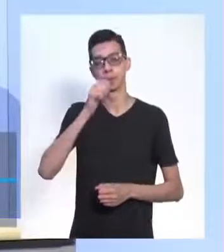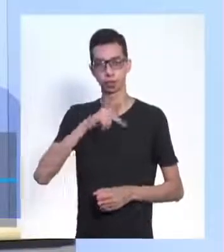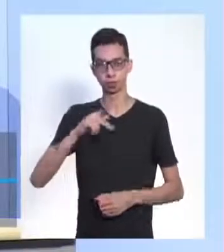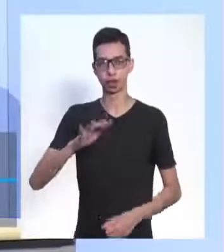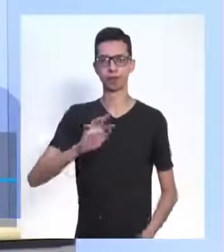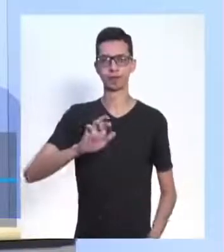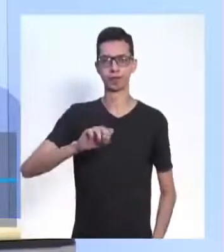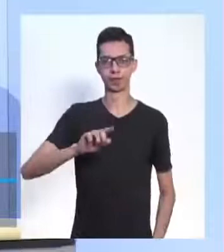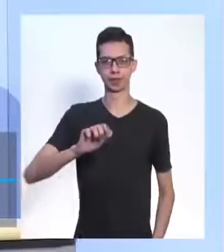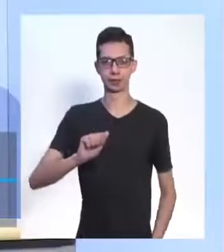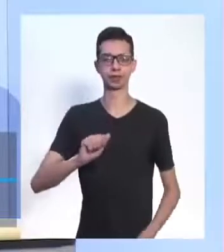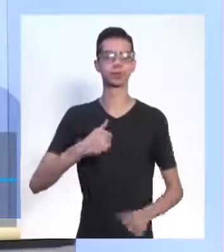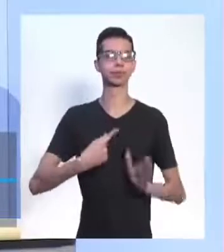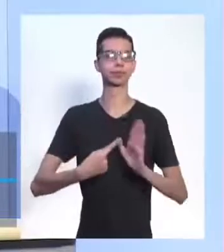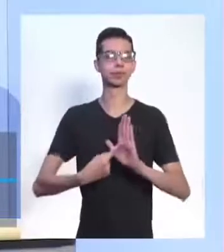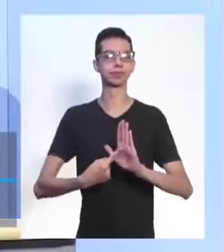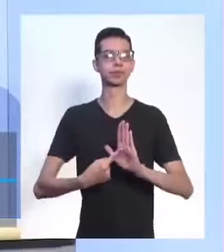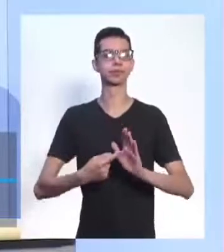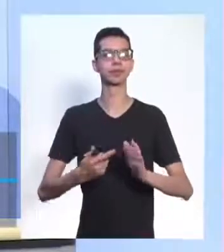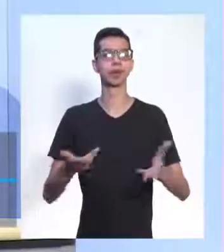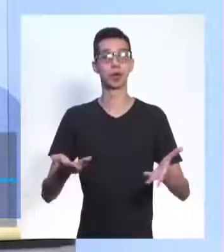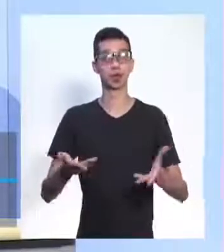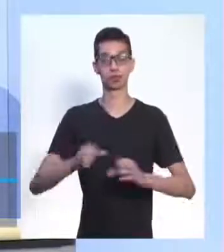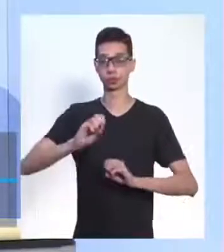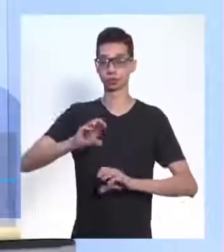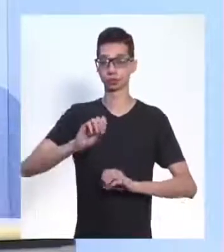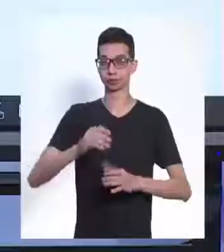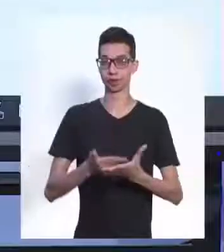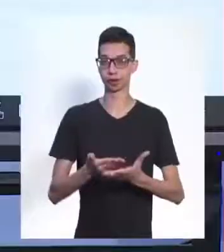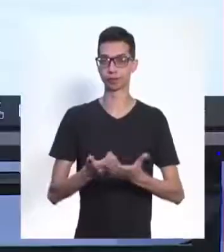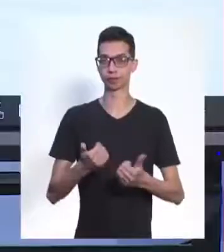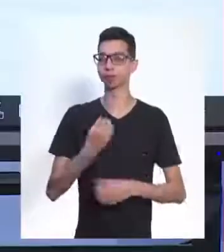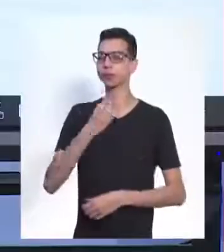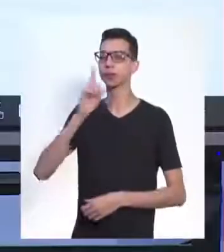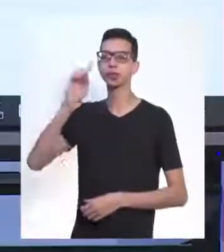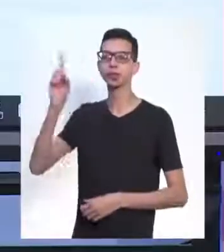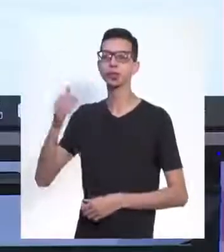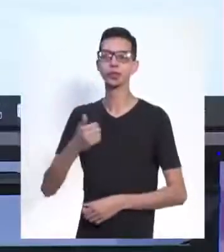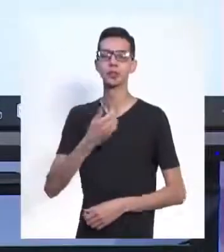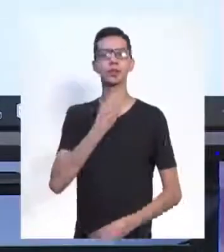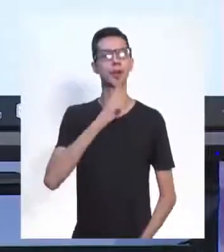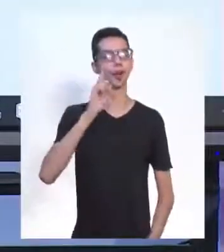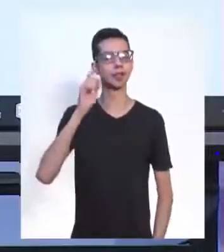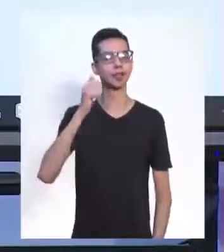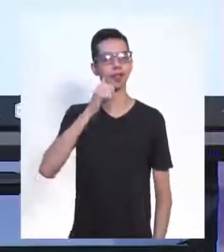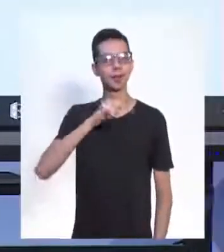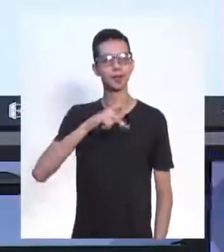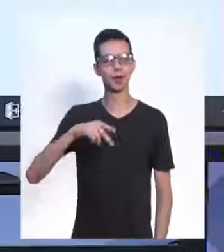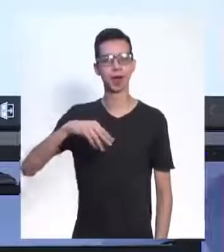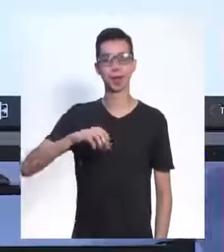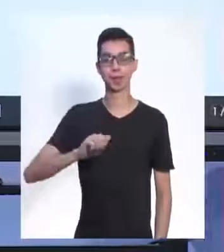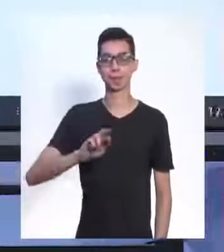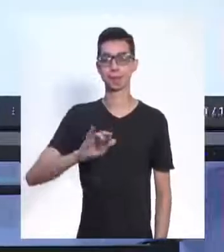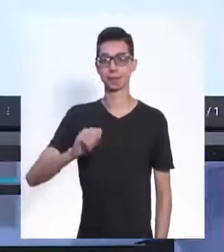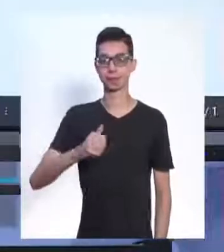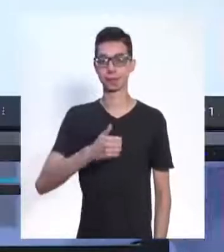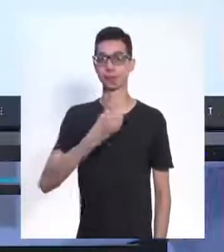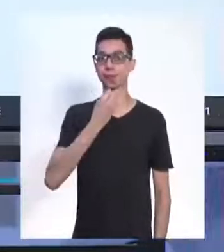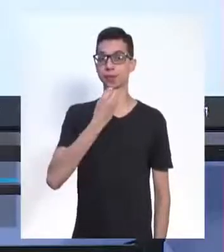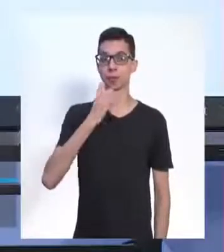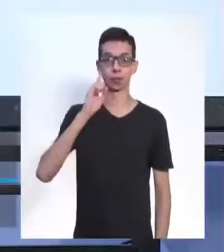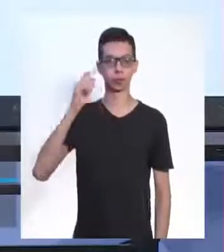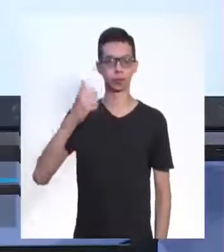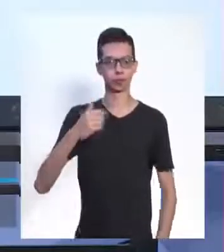Fernanda Borges, que estará ministrando nossa aula de hoje. Bom dia, professora. Bom dia, professora Márcia. Bom dia, turma. Tivemos uma semana